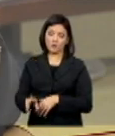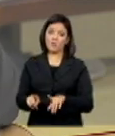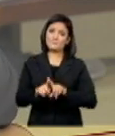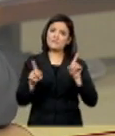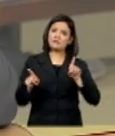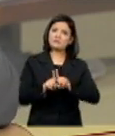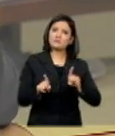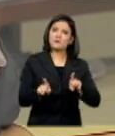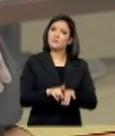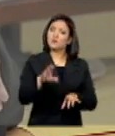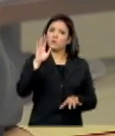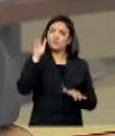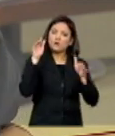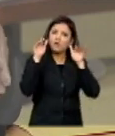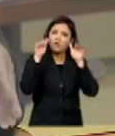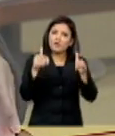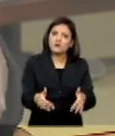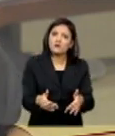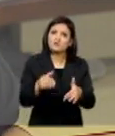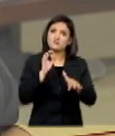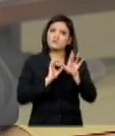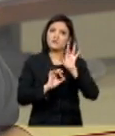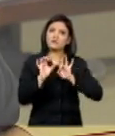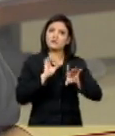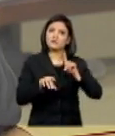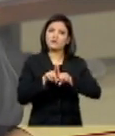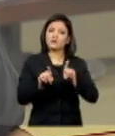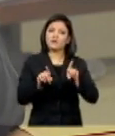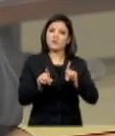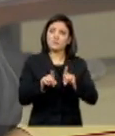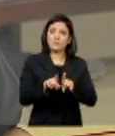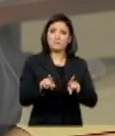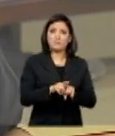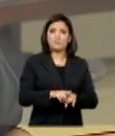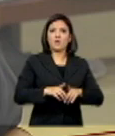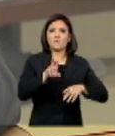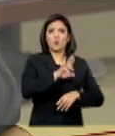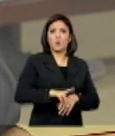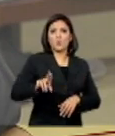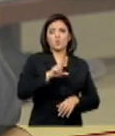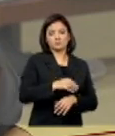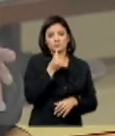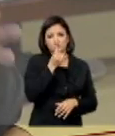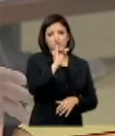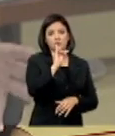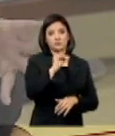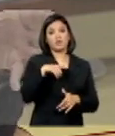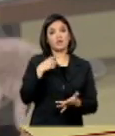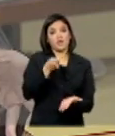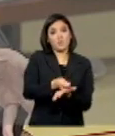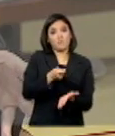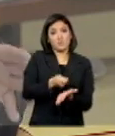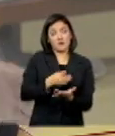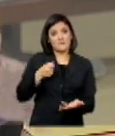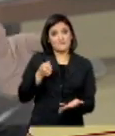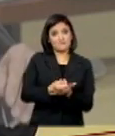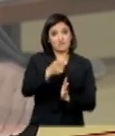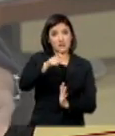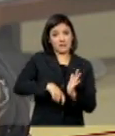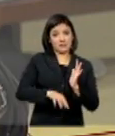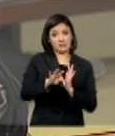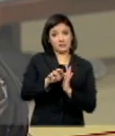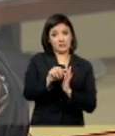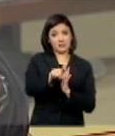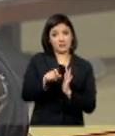taer essa modalidade consumo de energia elétrica que põe pagamento de taxa pelos jogos competentes nos